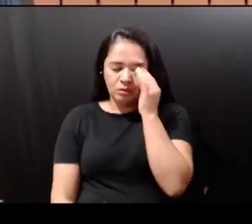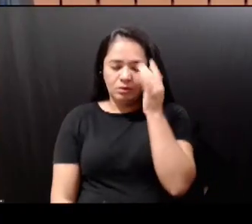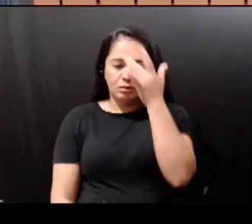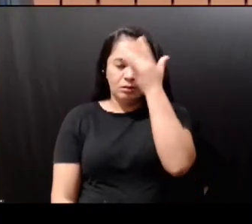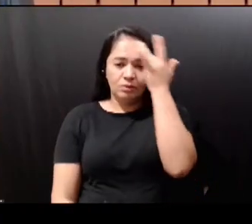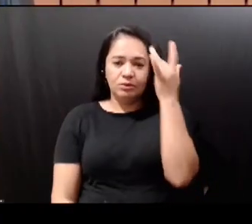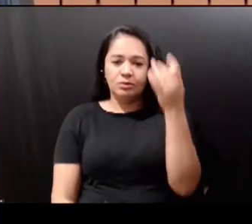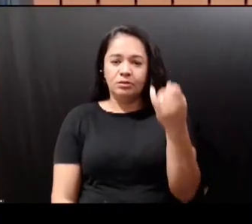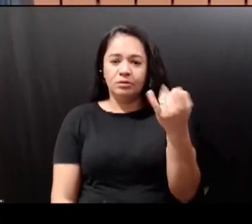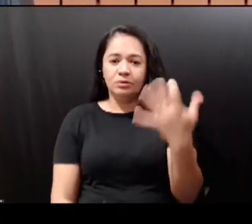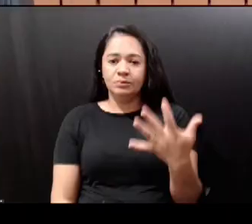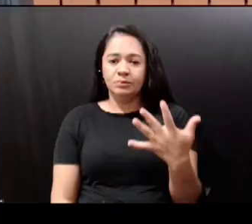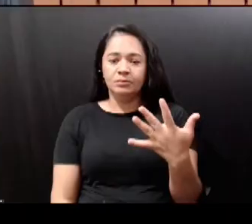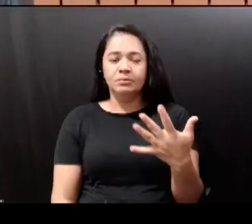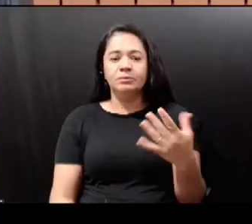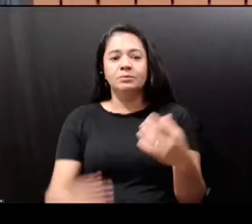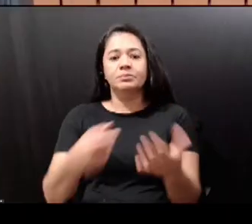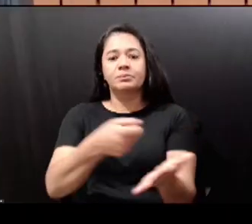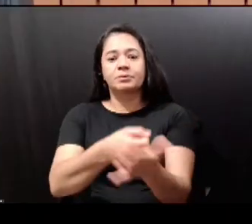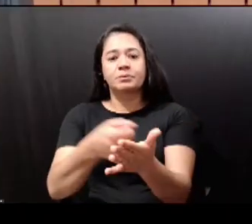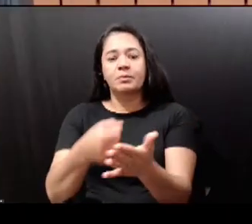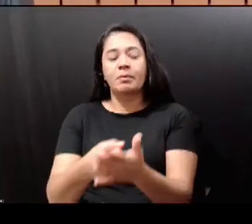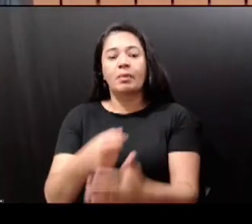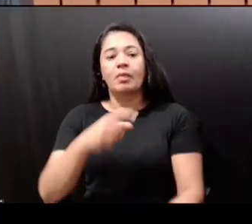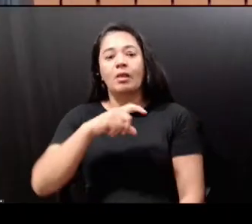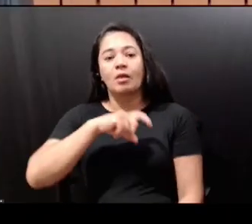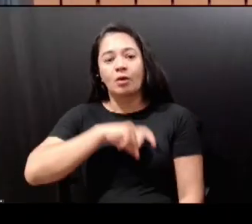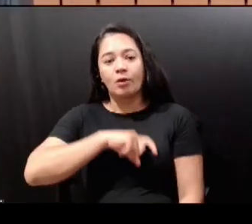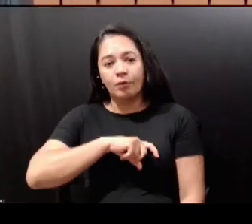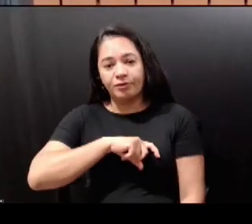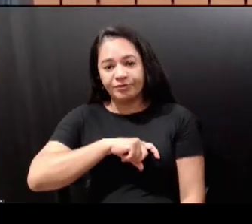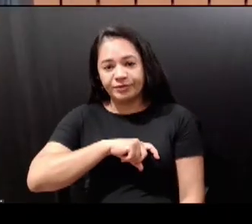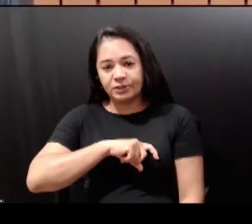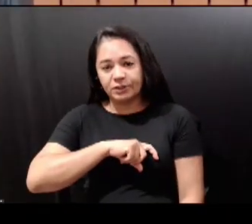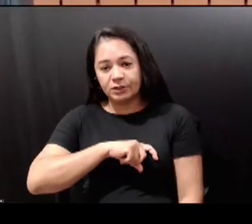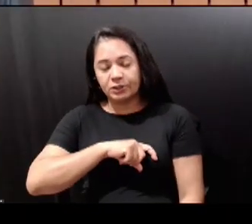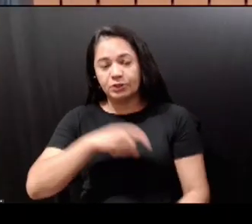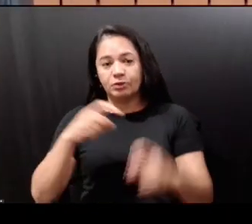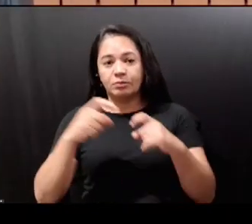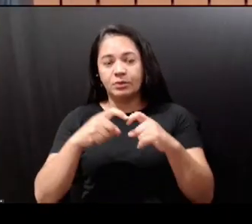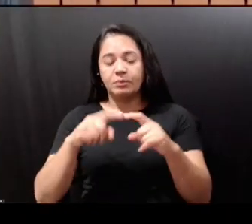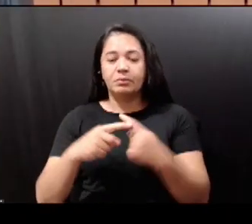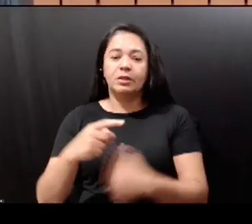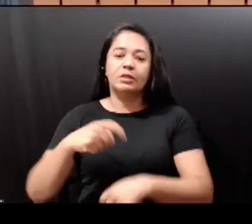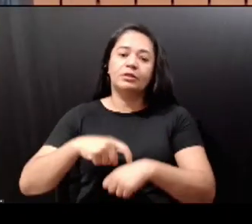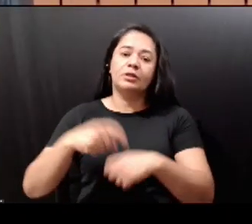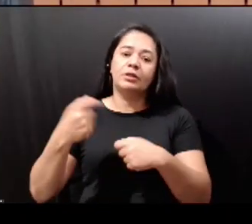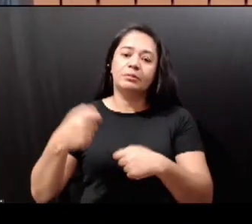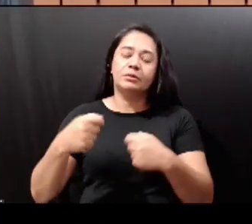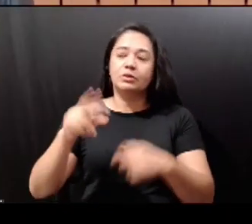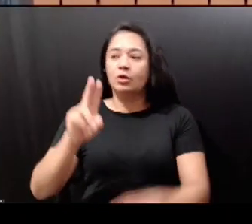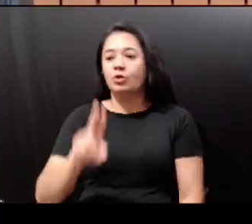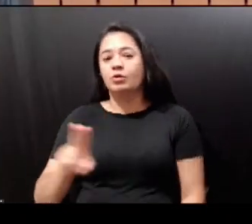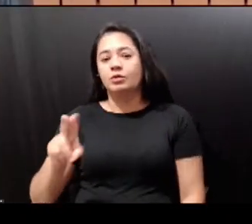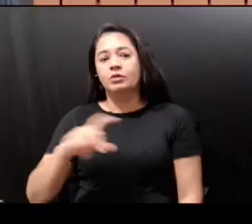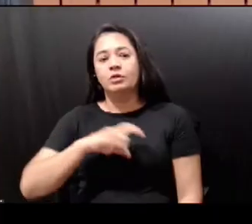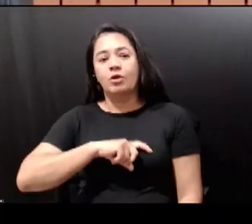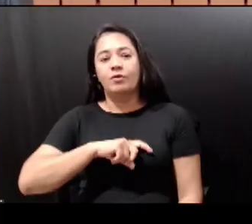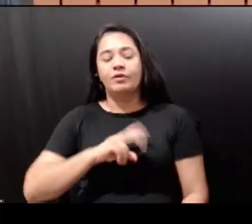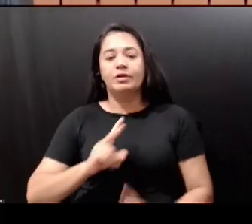os convênios e quando a pessoa precisa usá-lo o convênio sempre